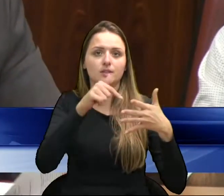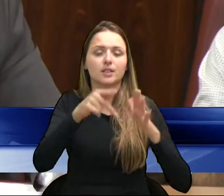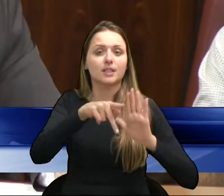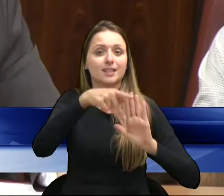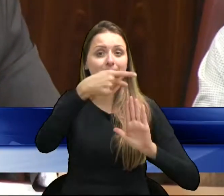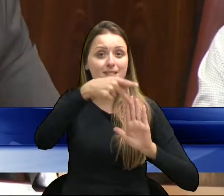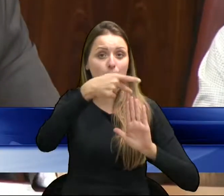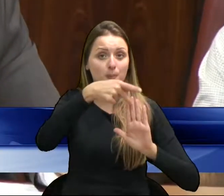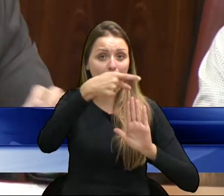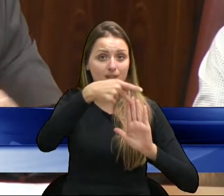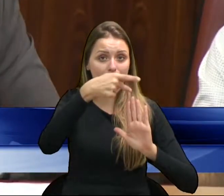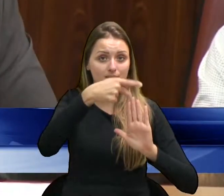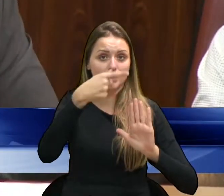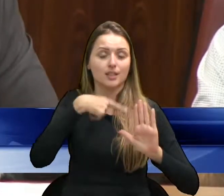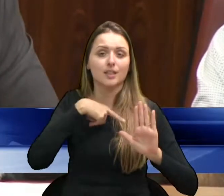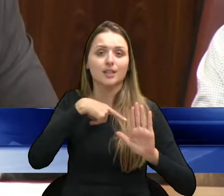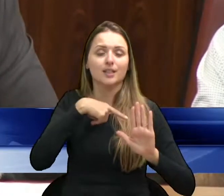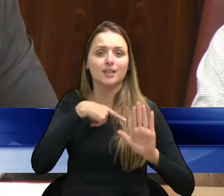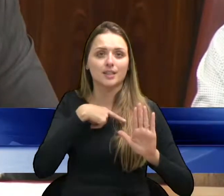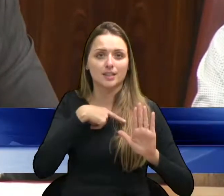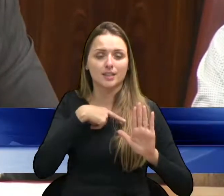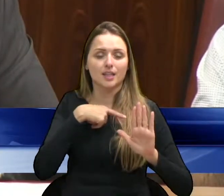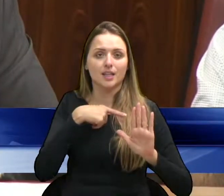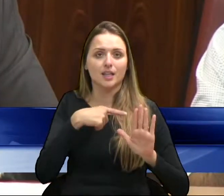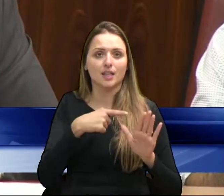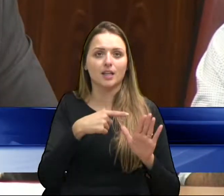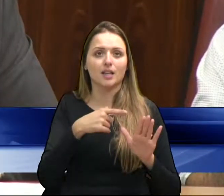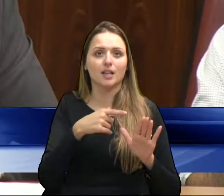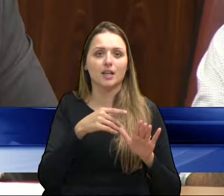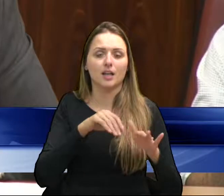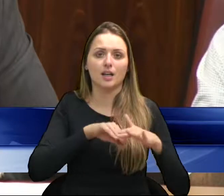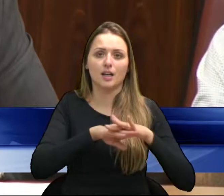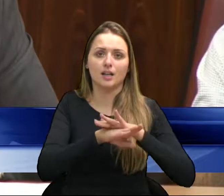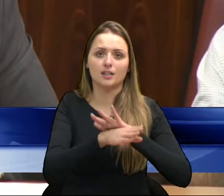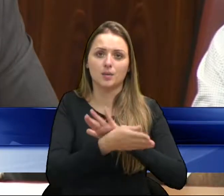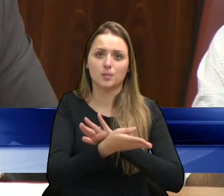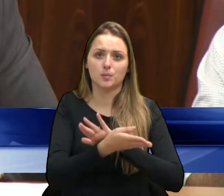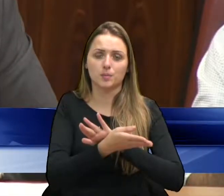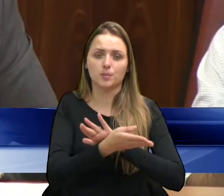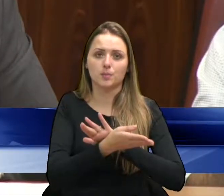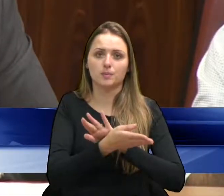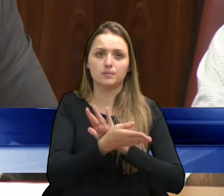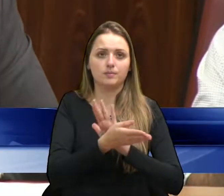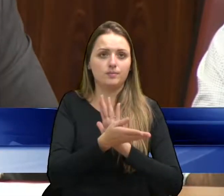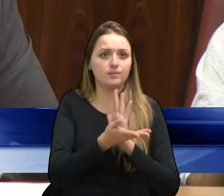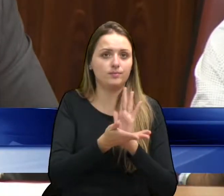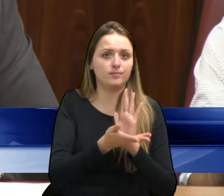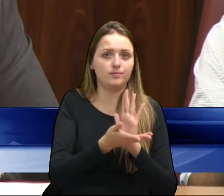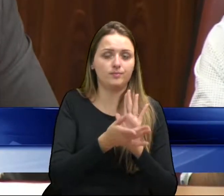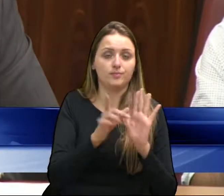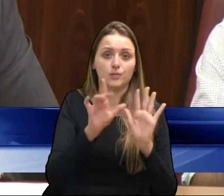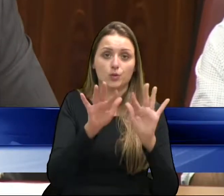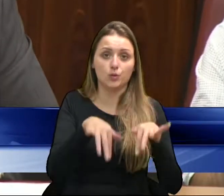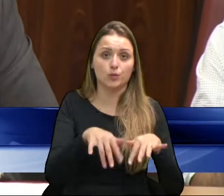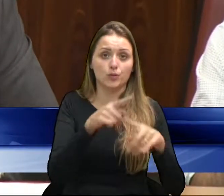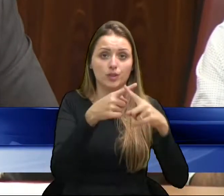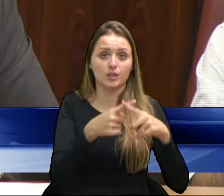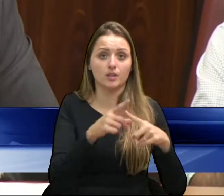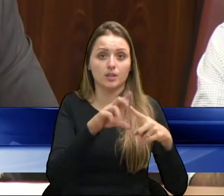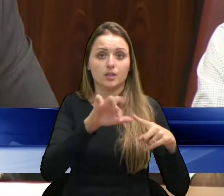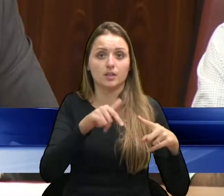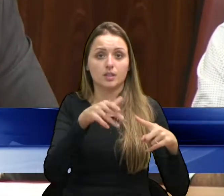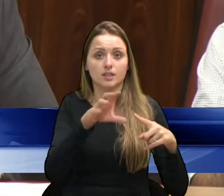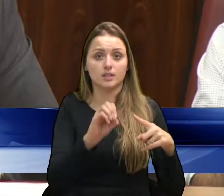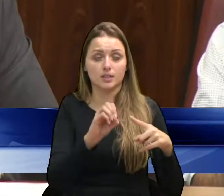conter como termo de autorização de natureza absolutamente provisória e precária, cujo término deverá ser notificado